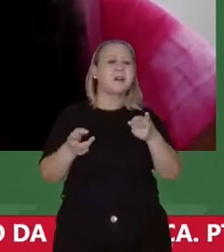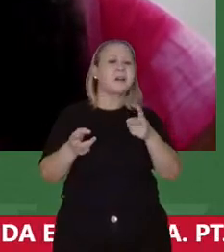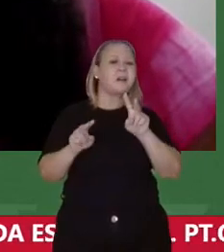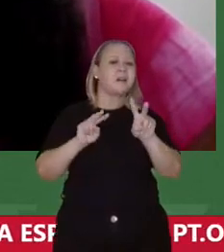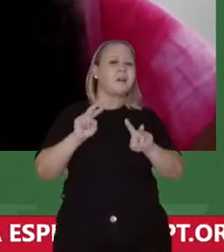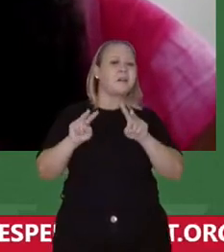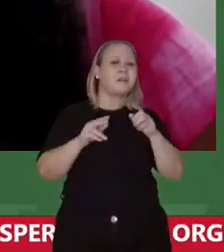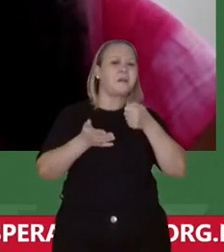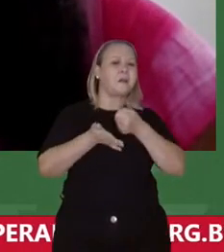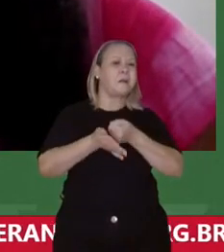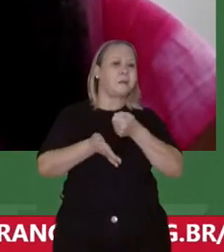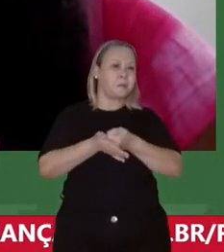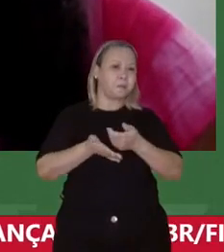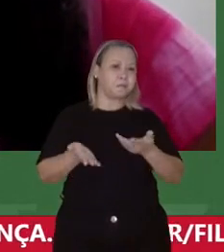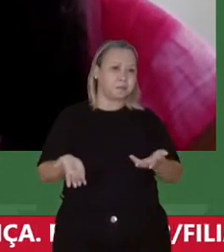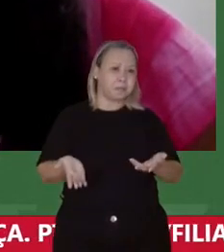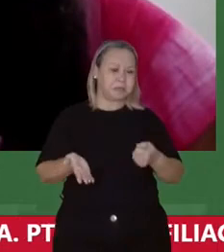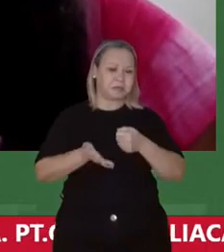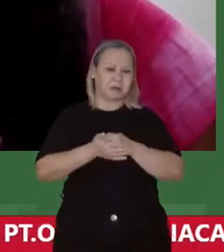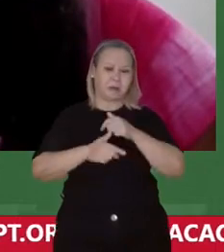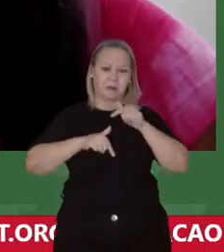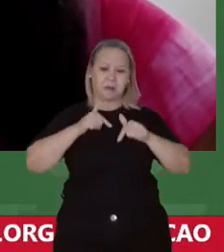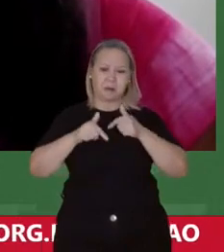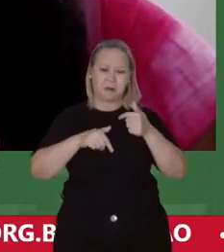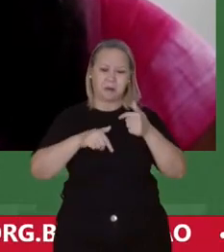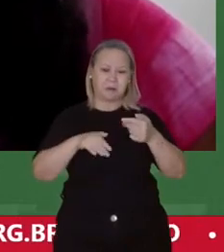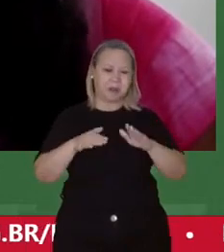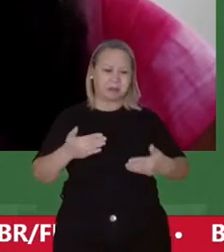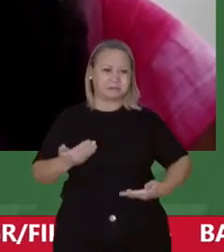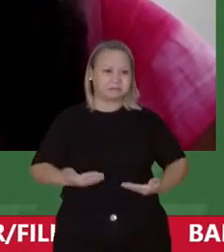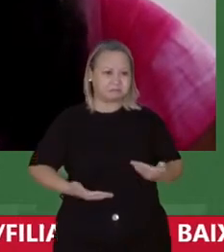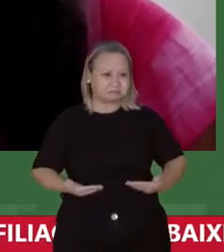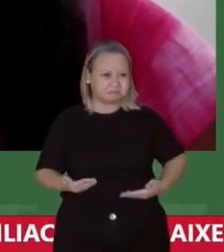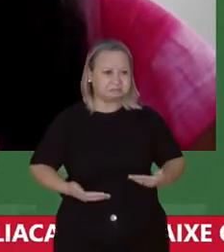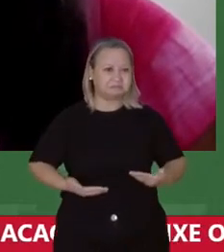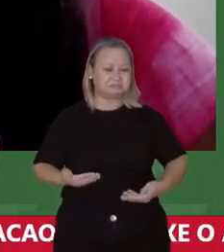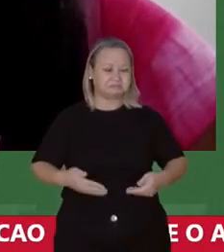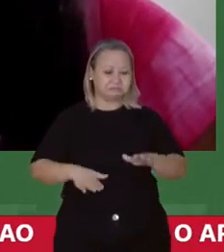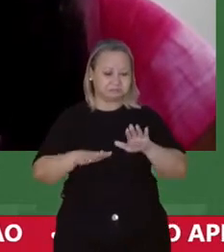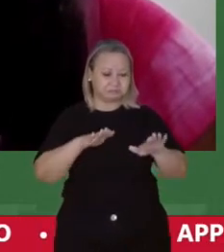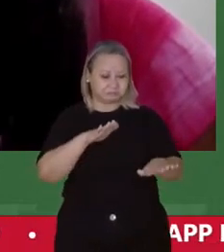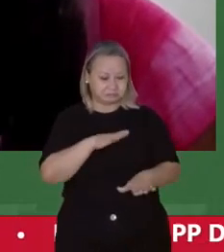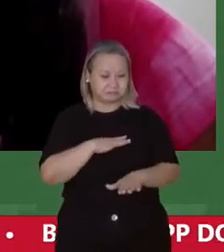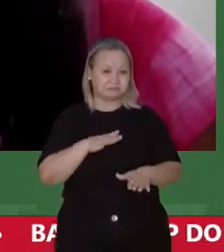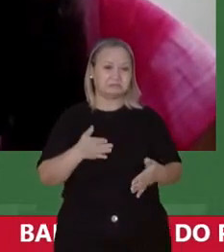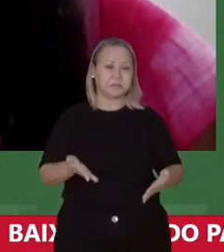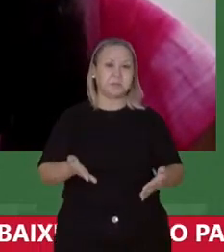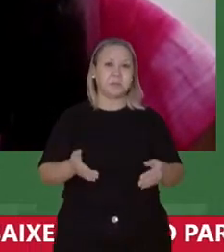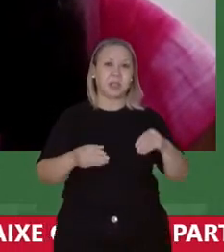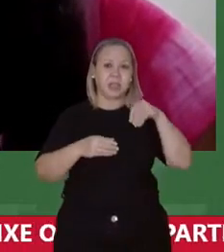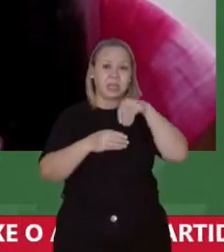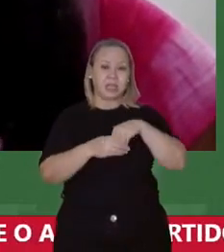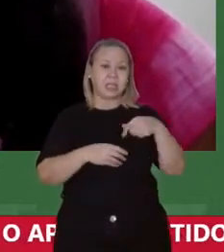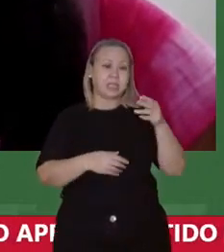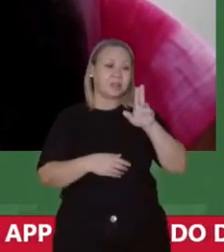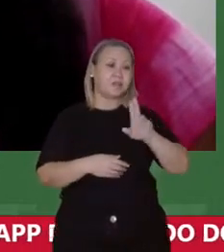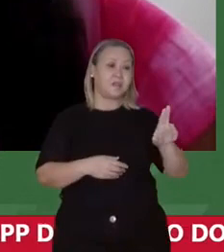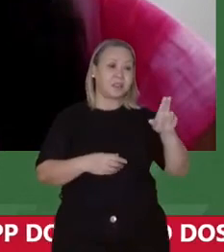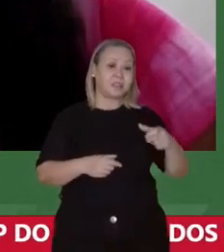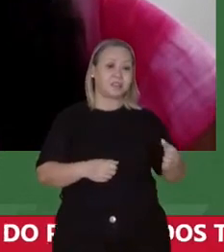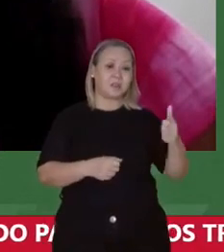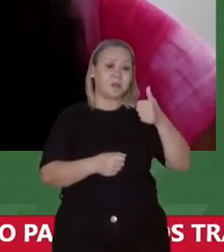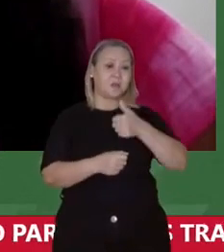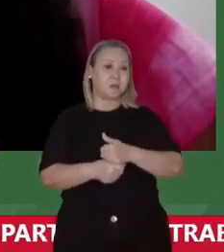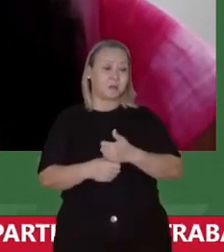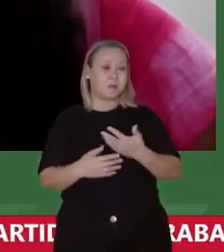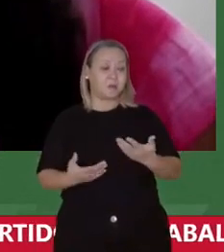como obrigação em empregos subalternos, ou nem entrando dentro da universidade, ocupando